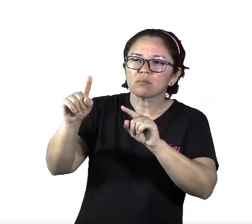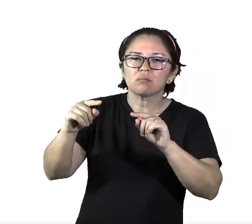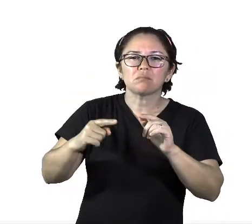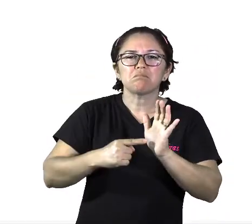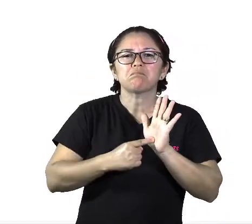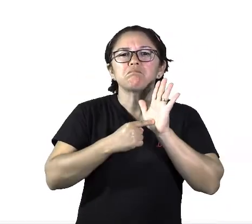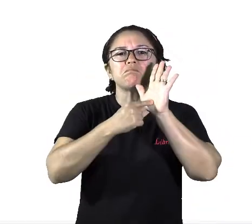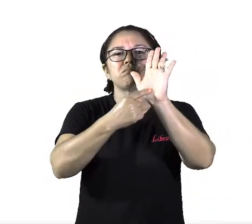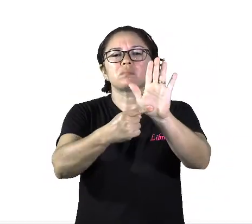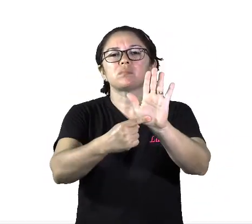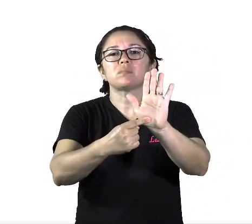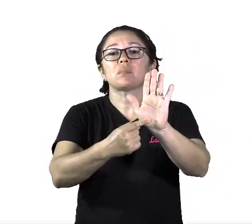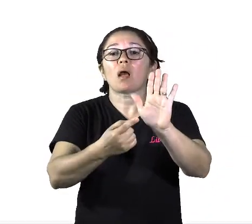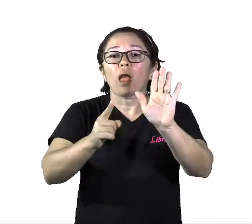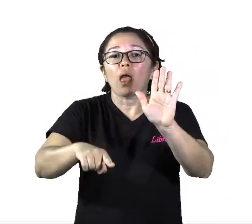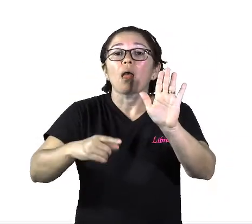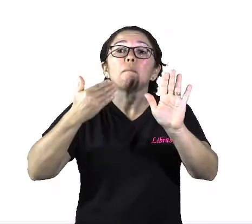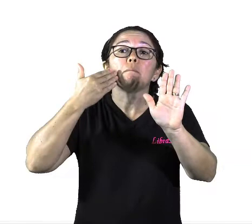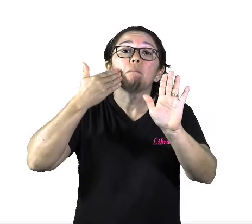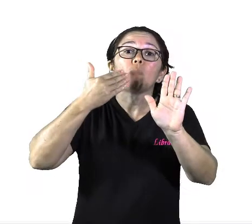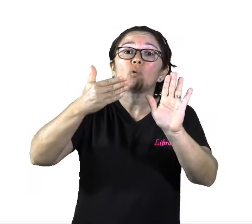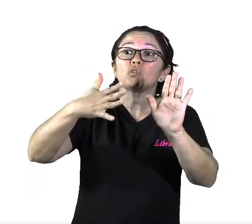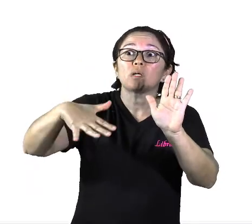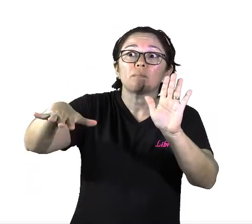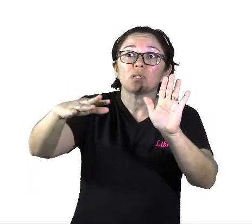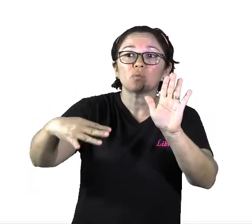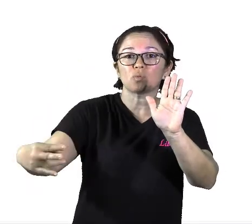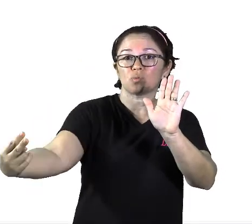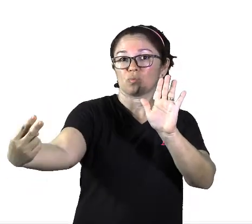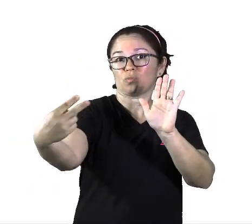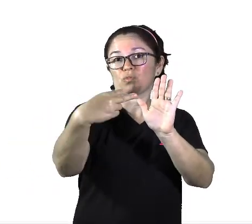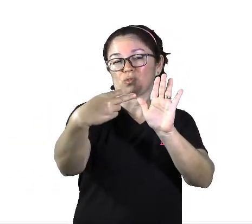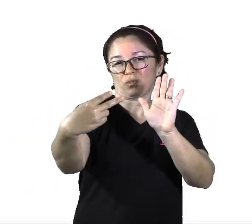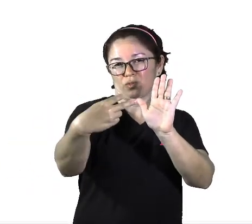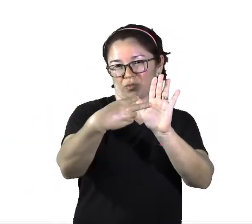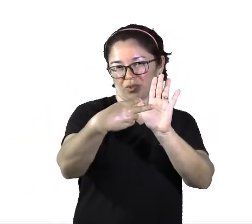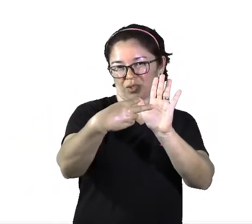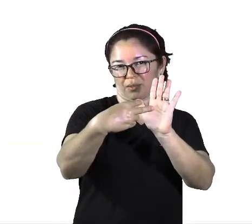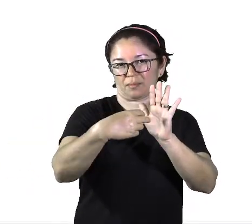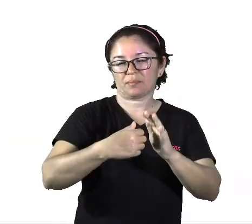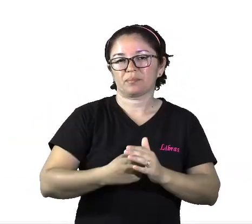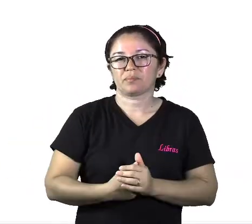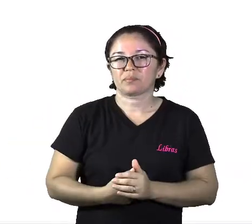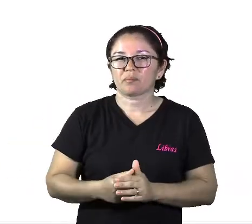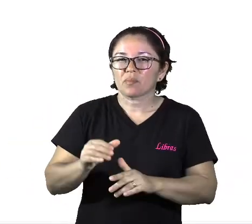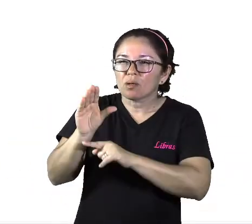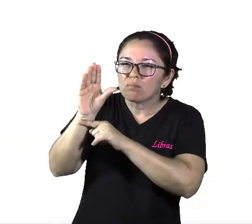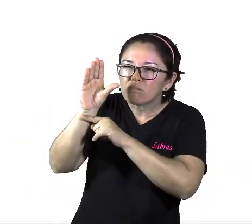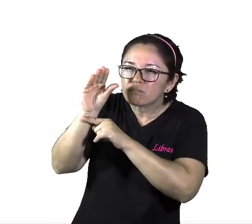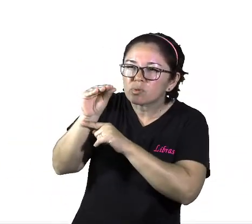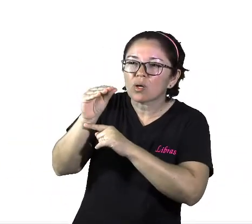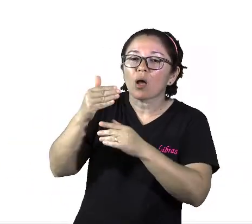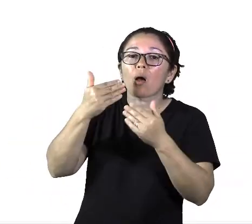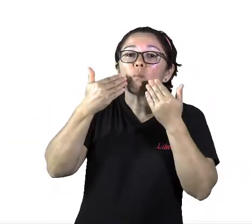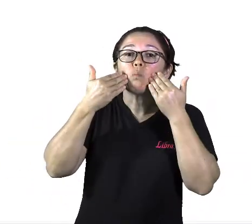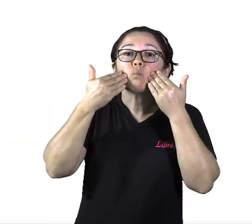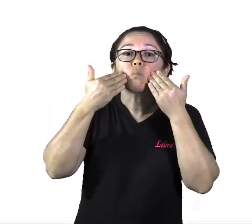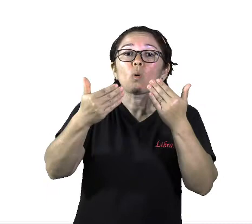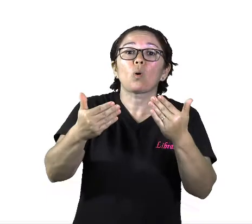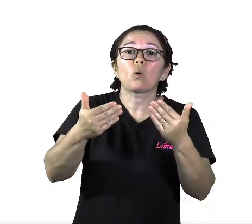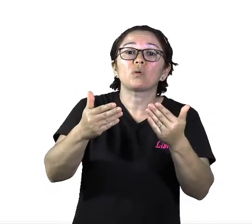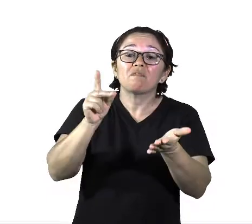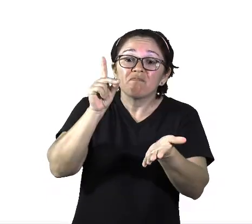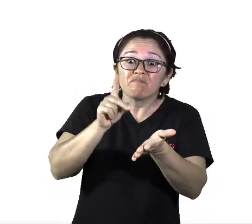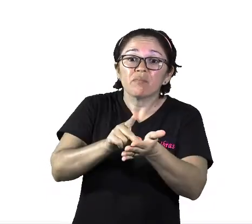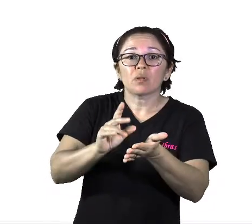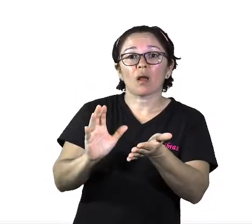social, retrata o quê? A realidade. E o que nós retratamos nessa aula? Nós falamos de exploração sexual, que acontece